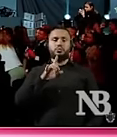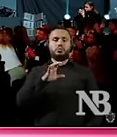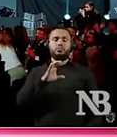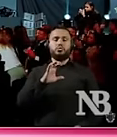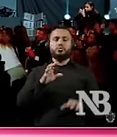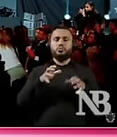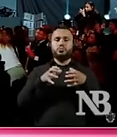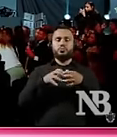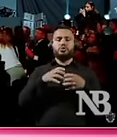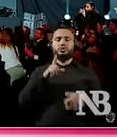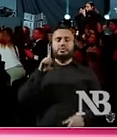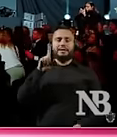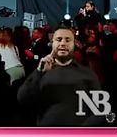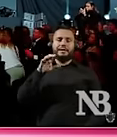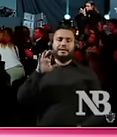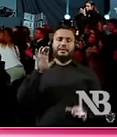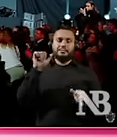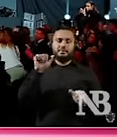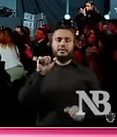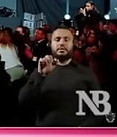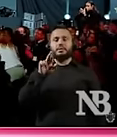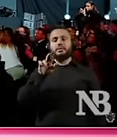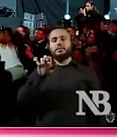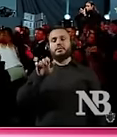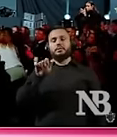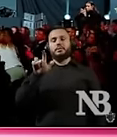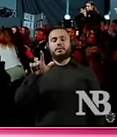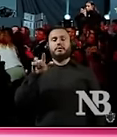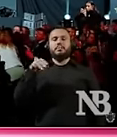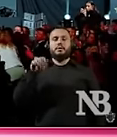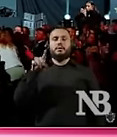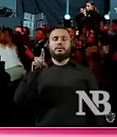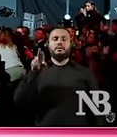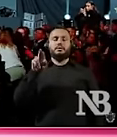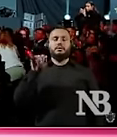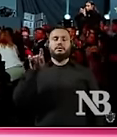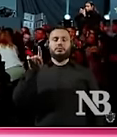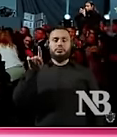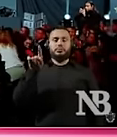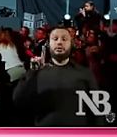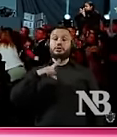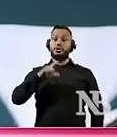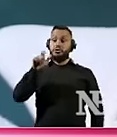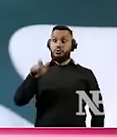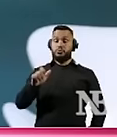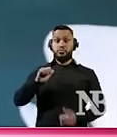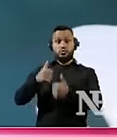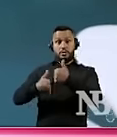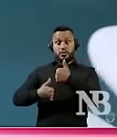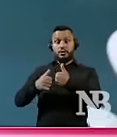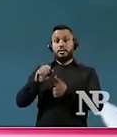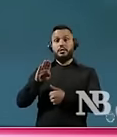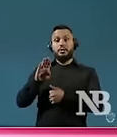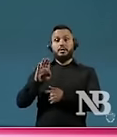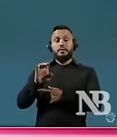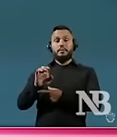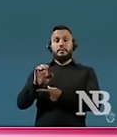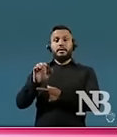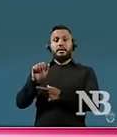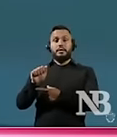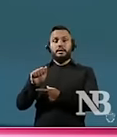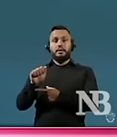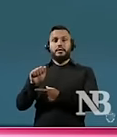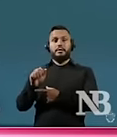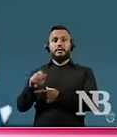ele estava com uma estrela, que era o Beckham, e nisso o Barcelona queria contratar o Beckham. Mas